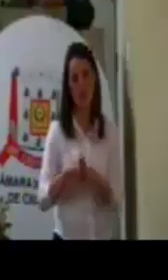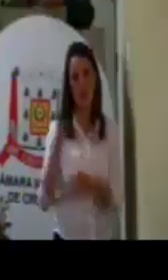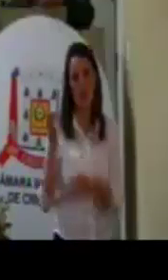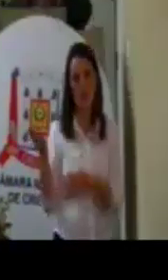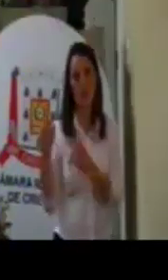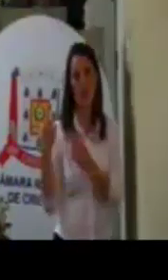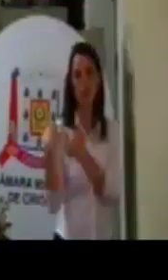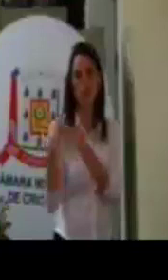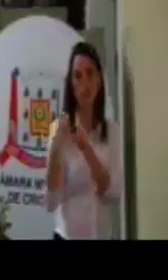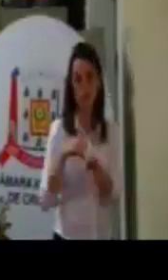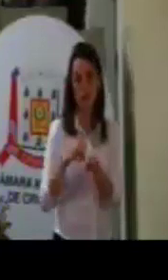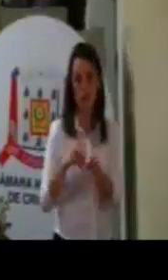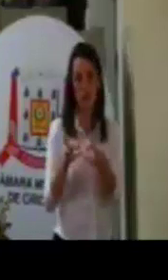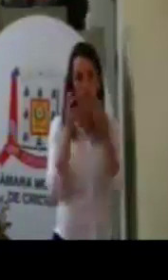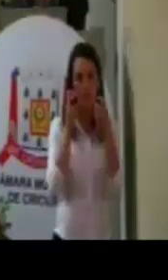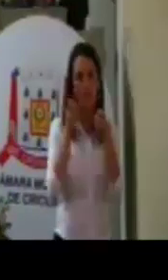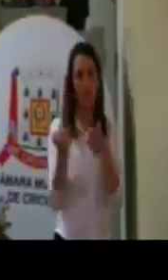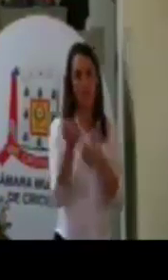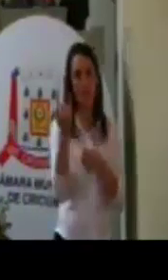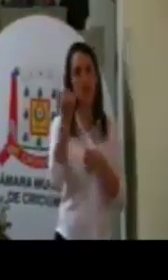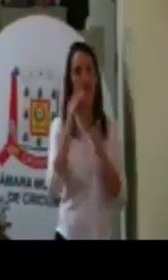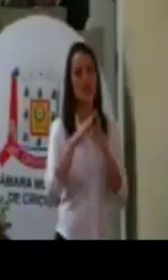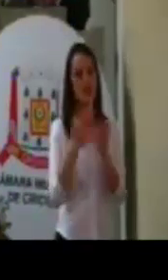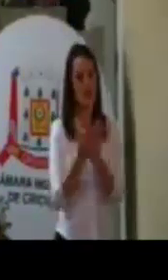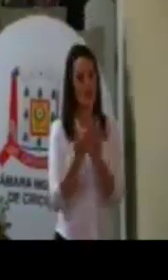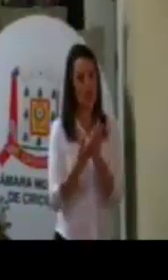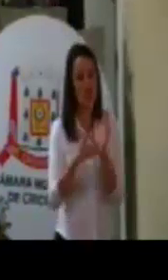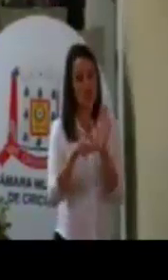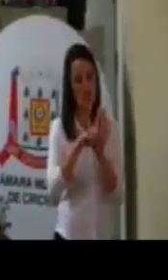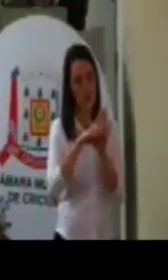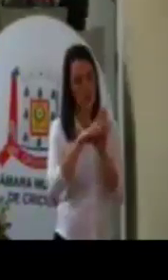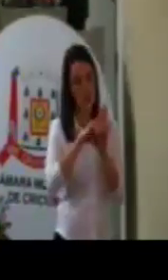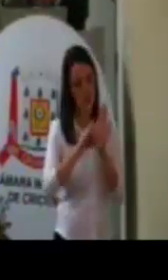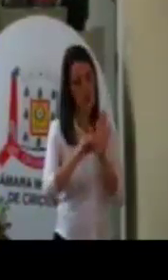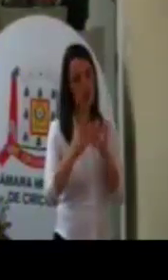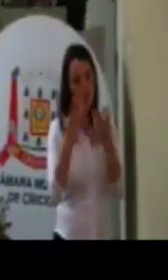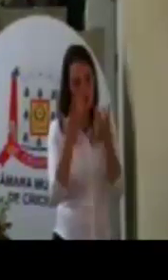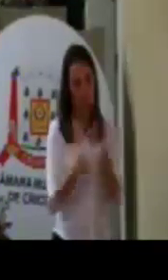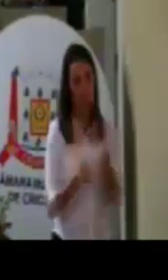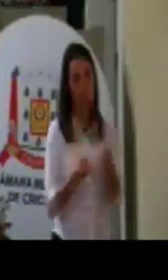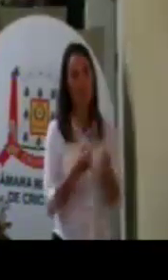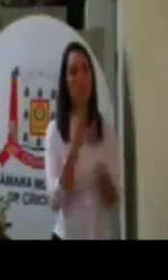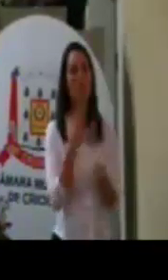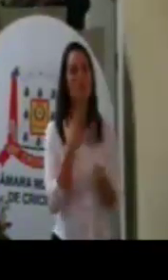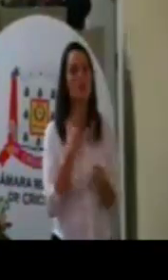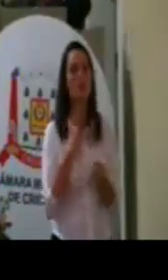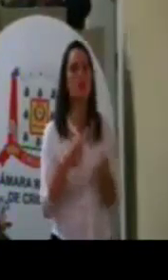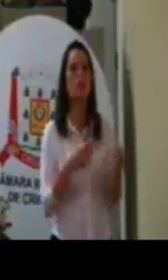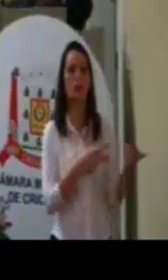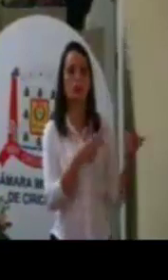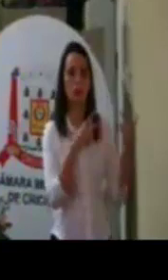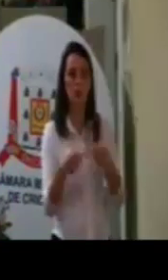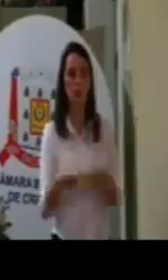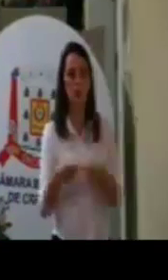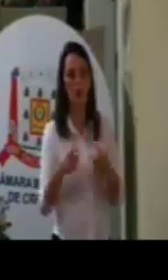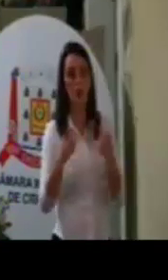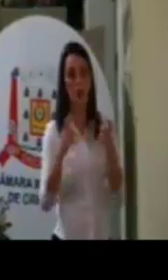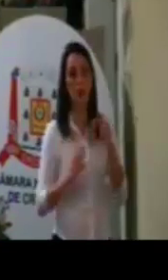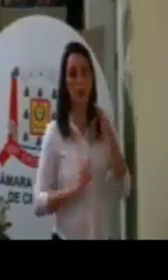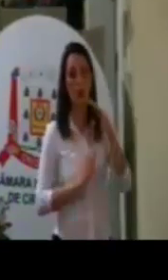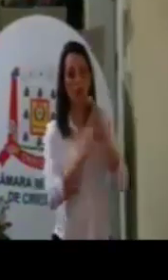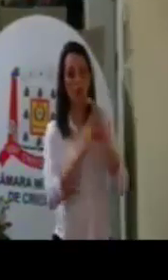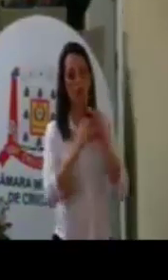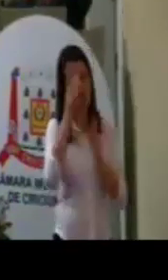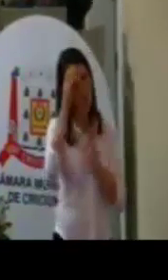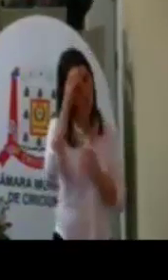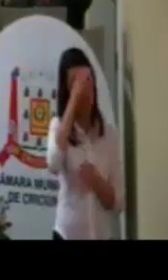educadora que é, soube perceber a oportunidade, empunhou a bandeira e consegue levá-la ao ponto